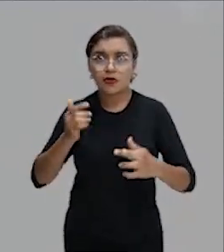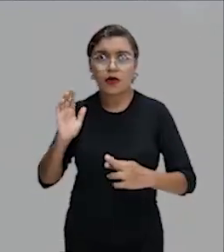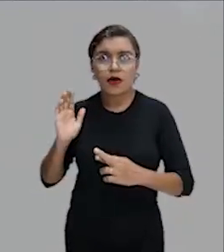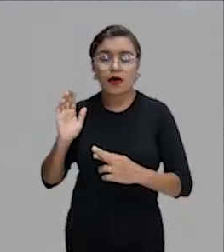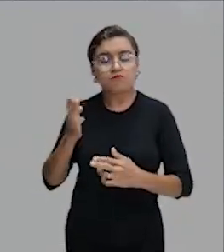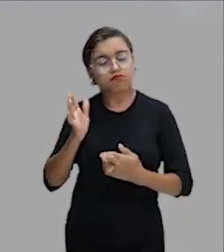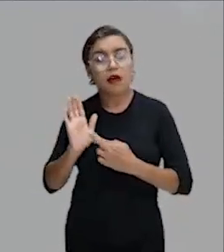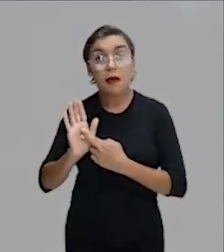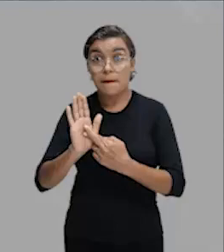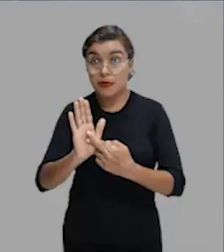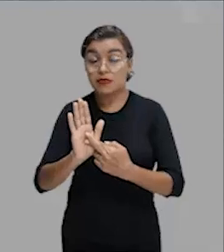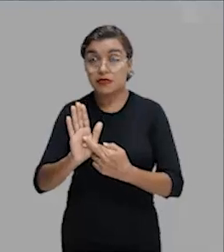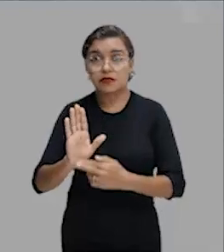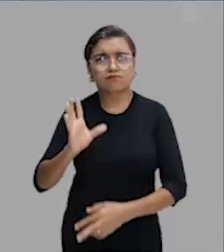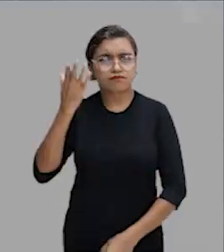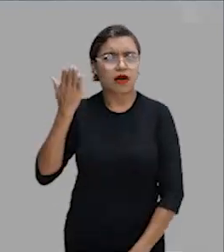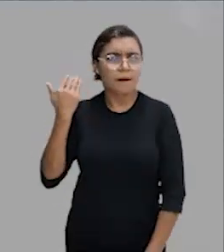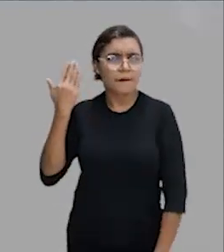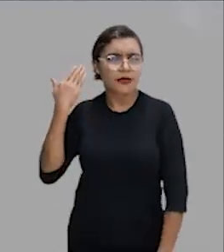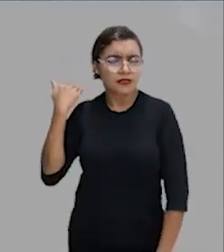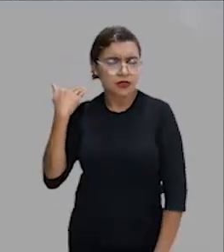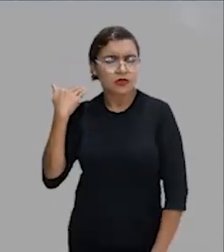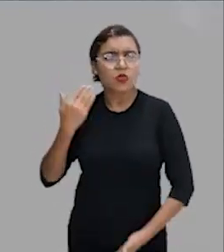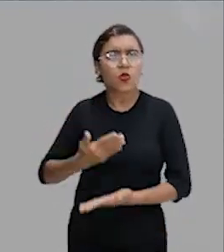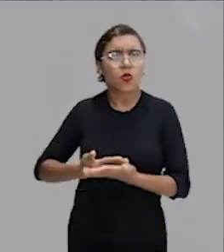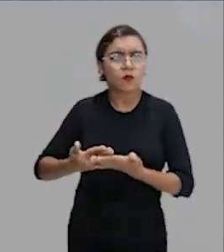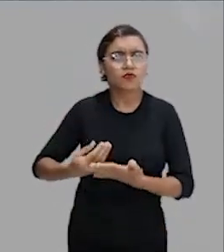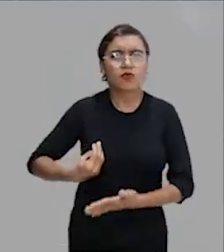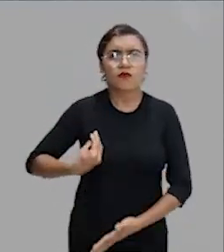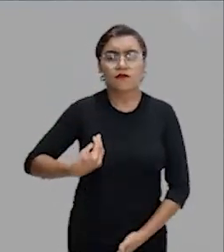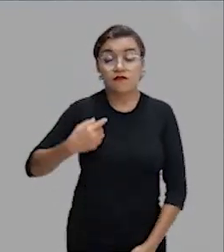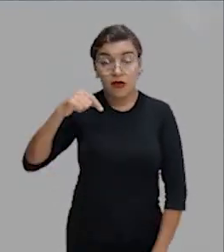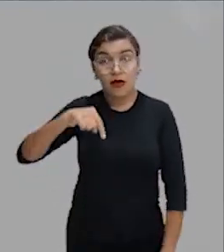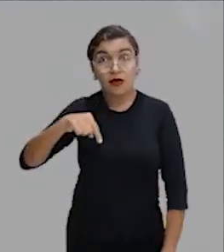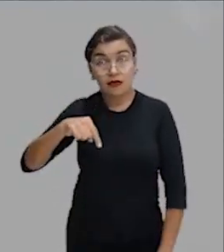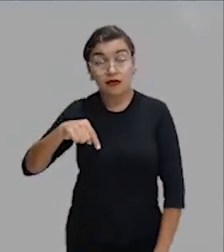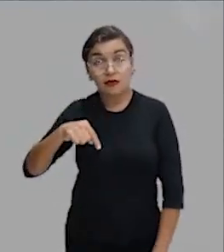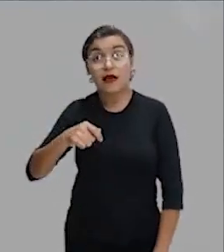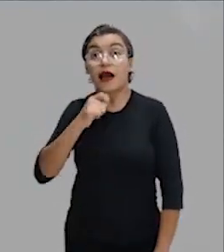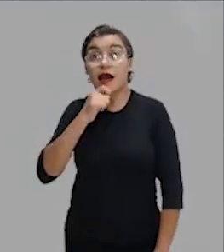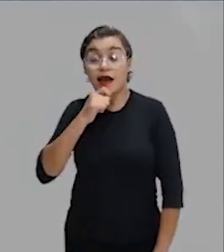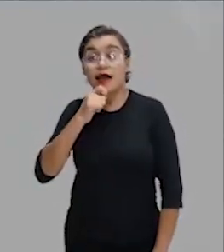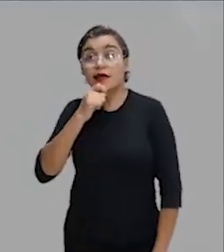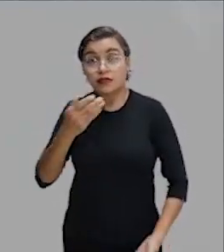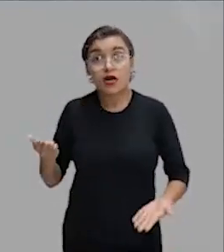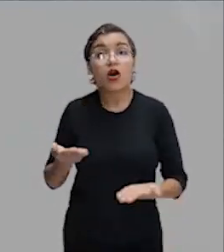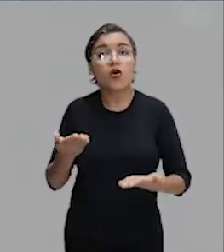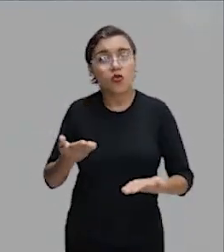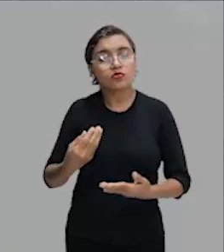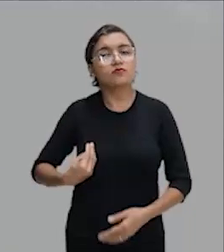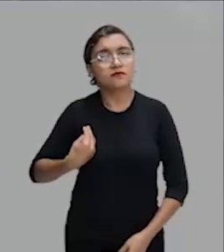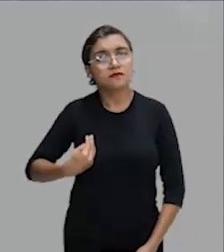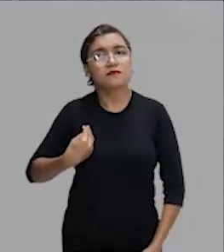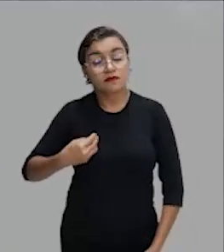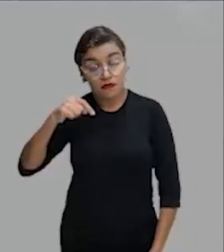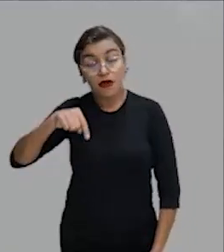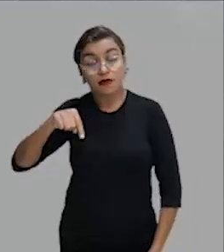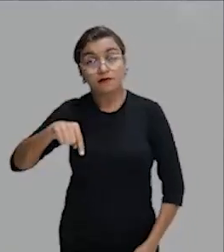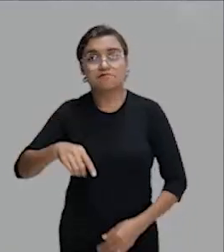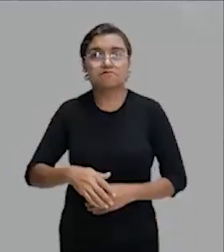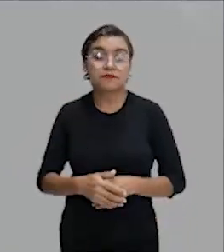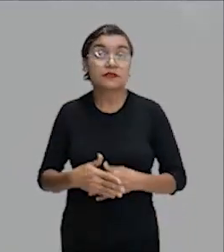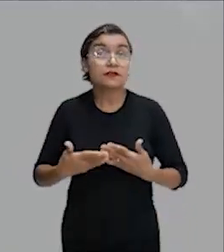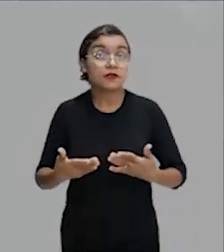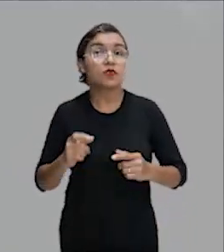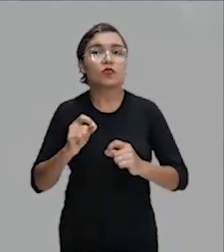do passado, quando ela começou a viver aqui, e até hoje se faz presente, porque até neste momento ela continua vivendo aqui. Então,